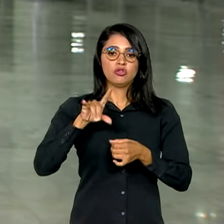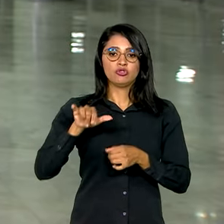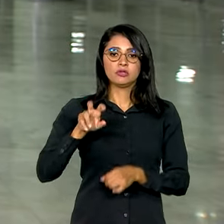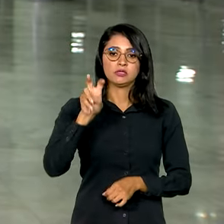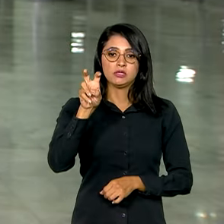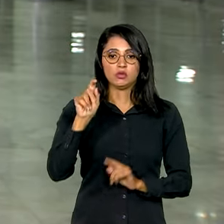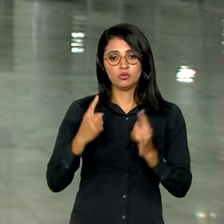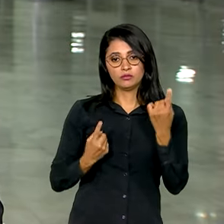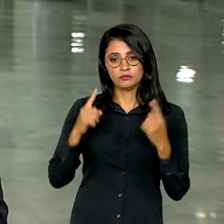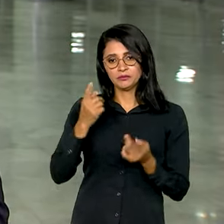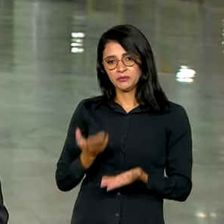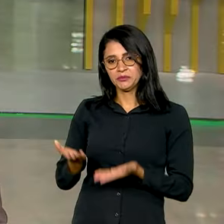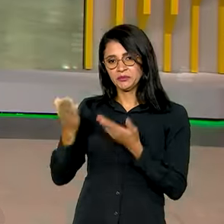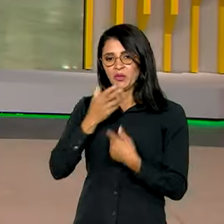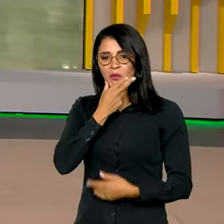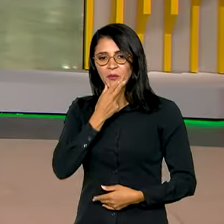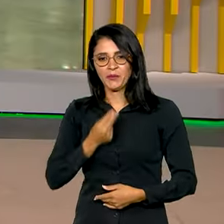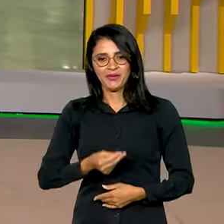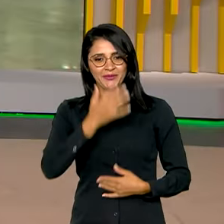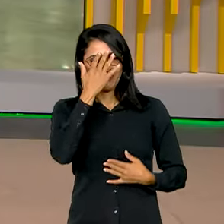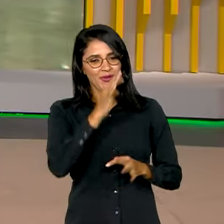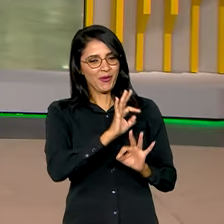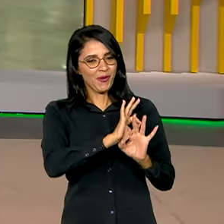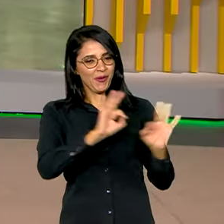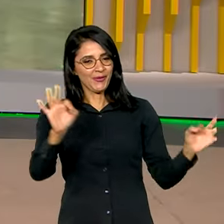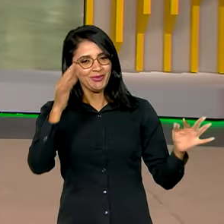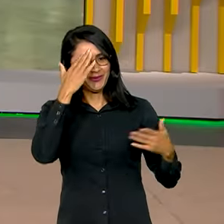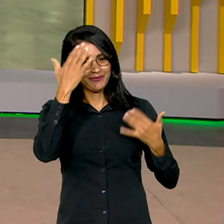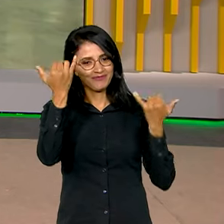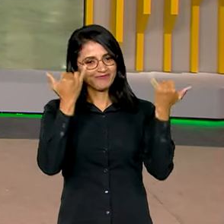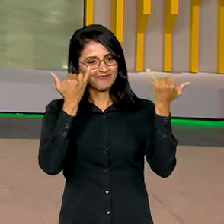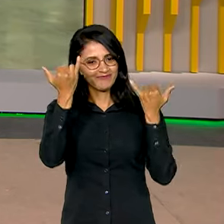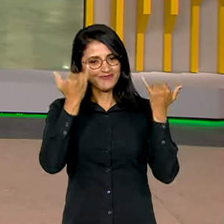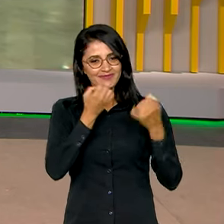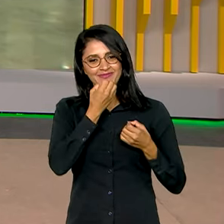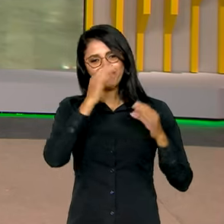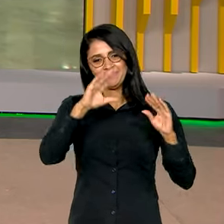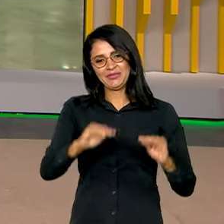fevereiro. Roberto. Tá ótimo, Pablo. Muito obrigado aí pelas informações. Boa noite para você.